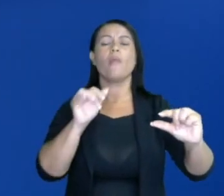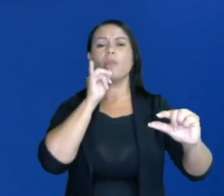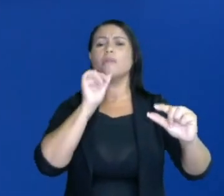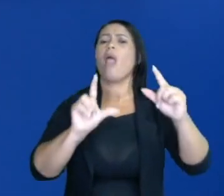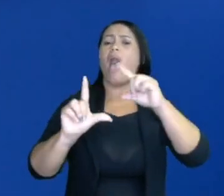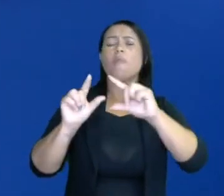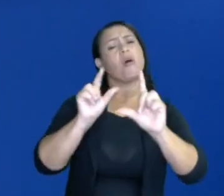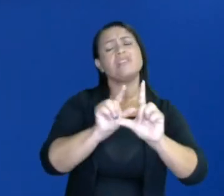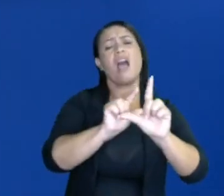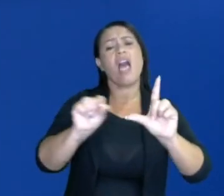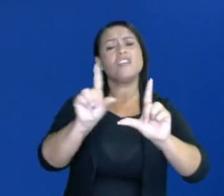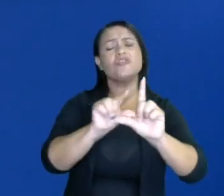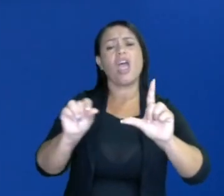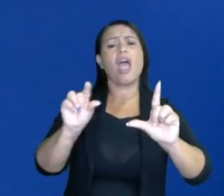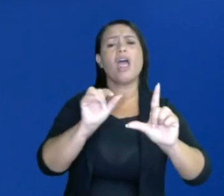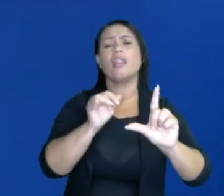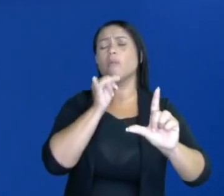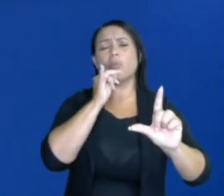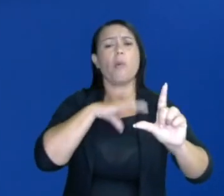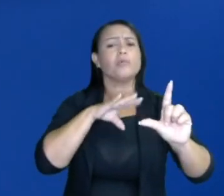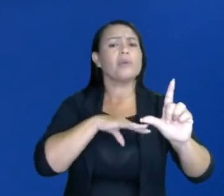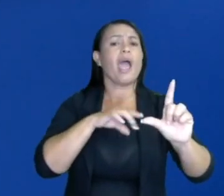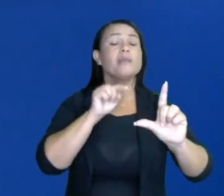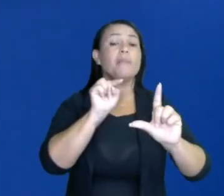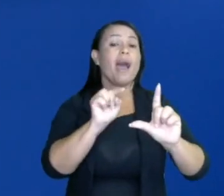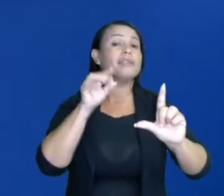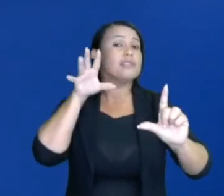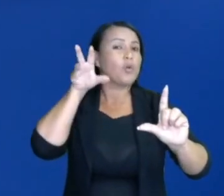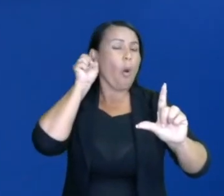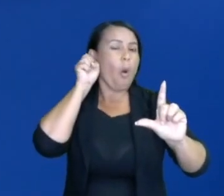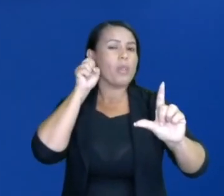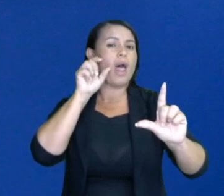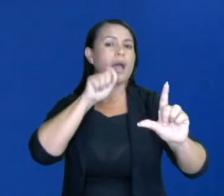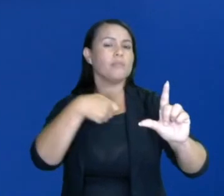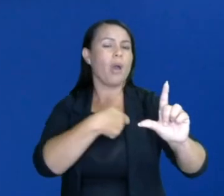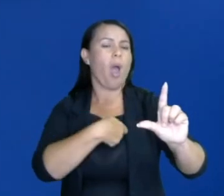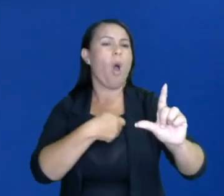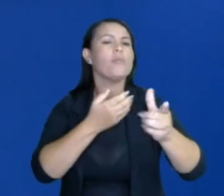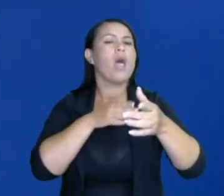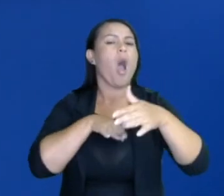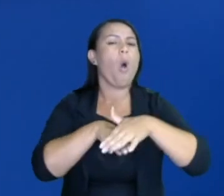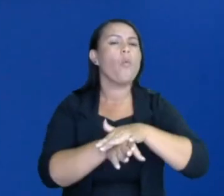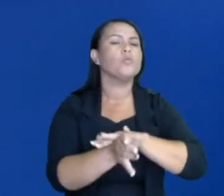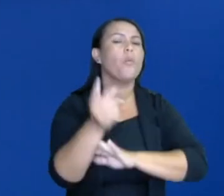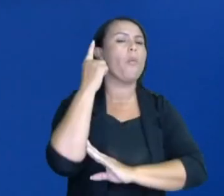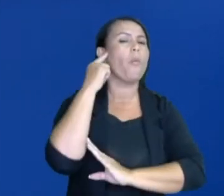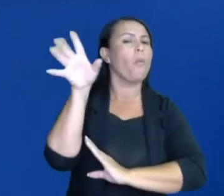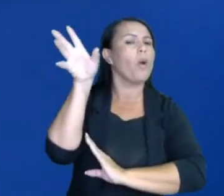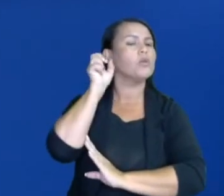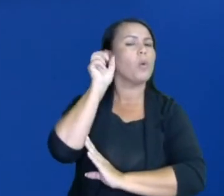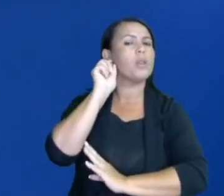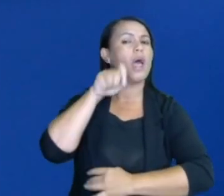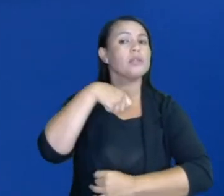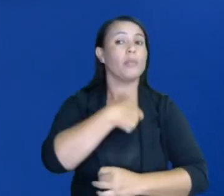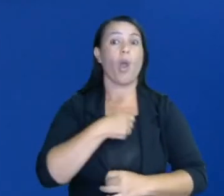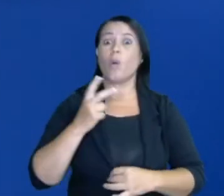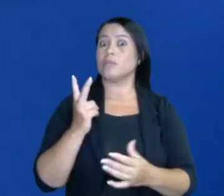a legenda, para ir acostumando os seus ouvidos. Sempre que eu trouxer, né, sempre que os professores